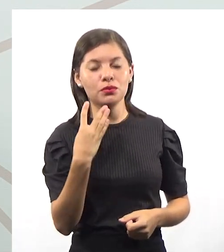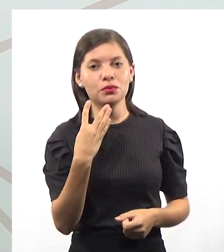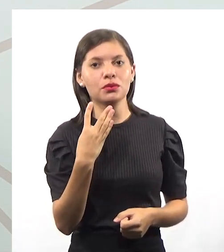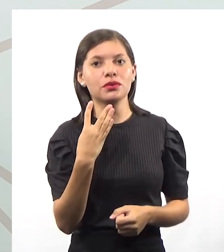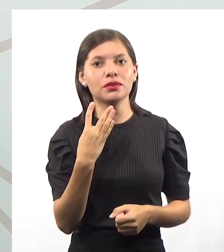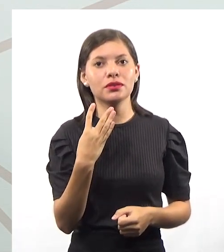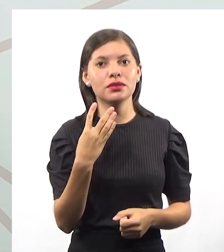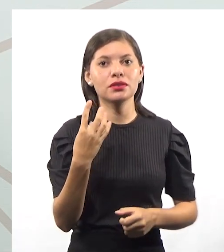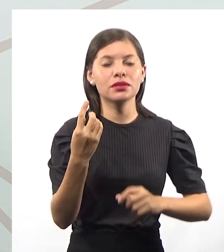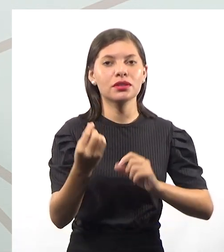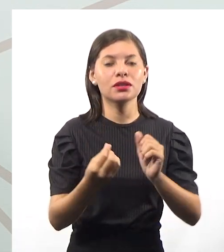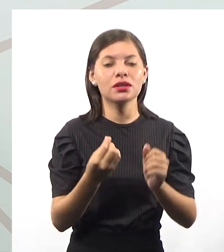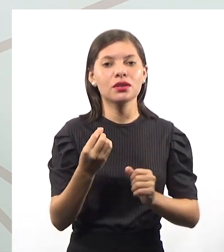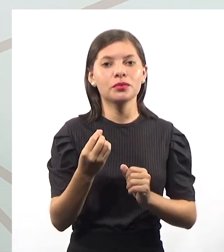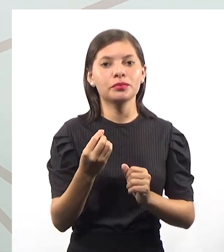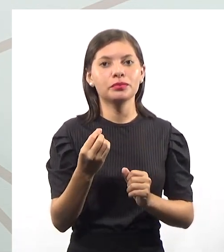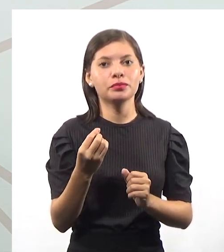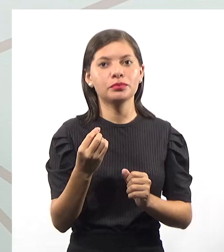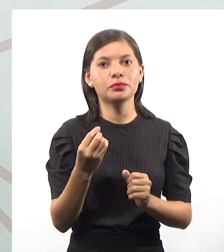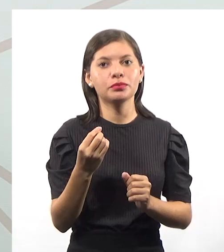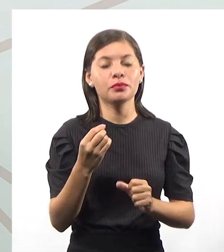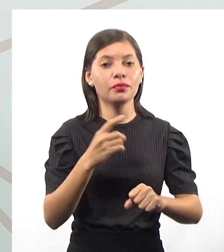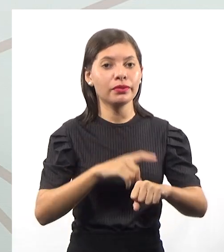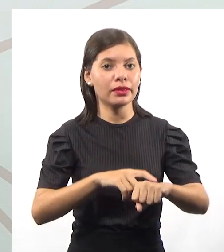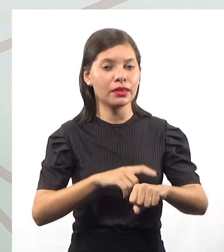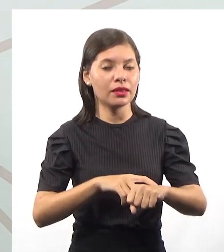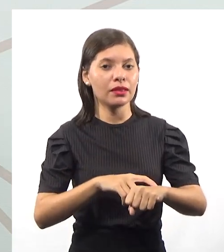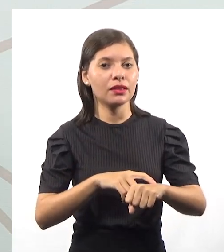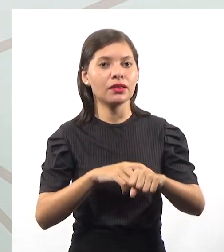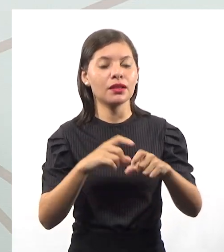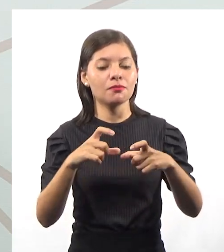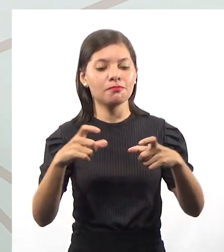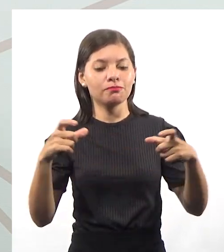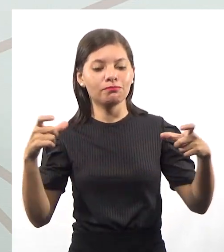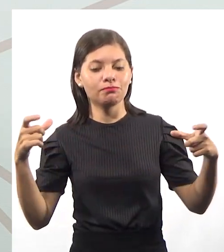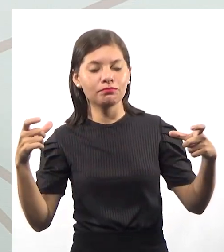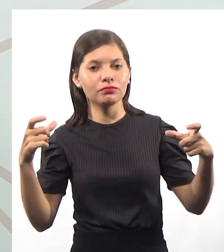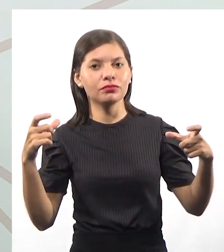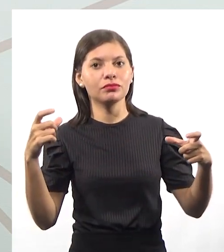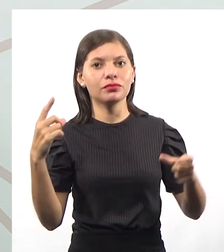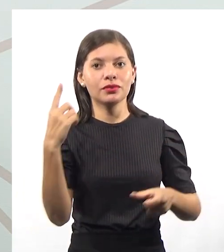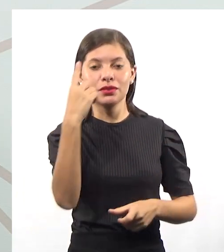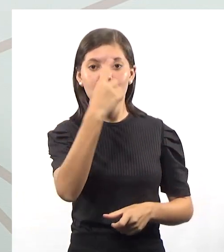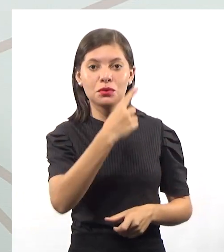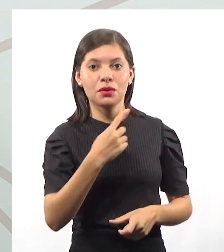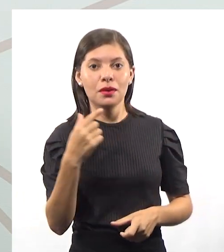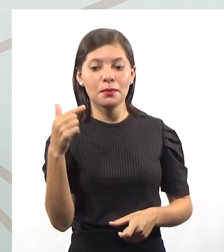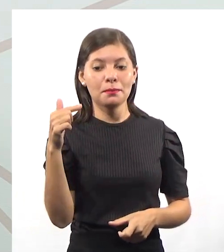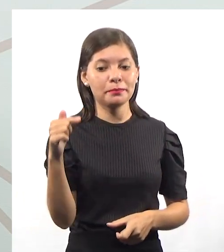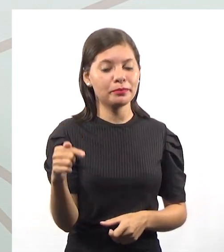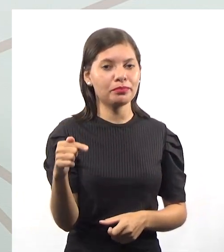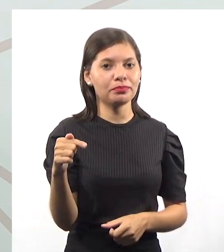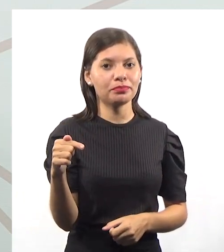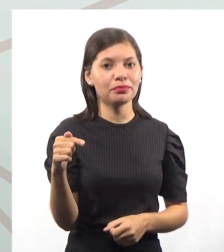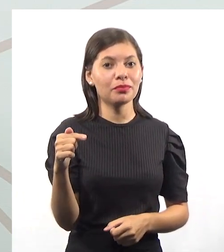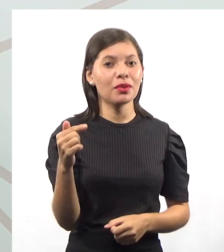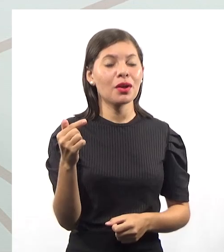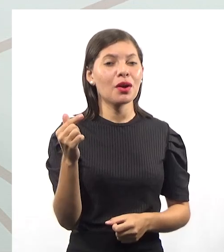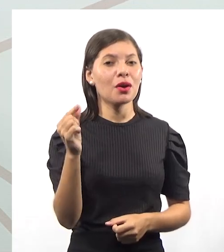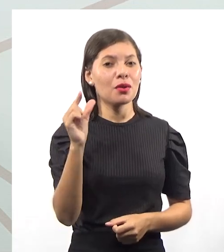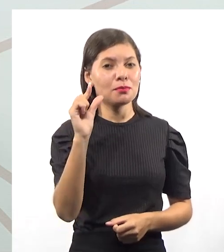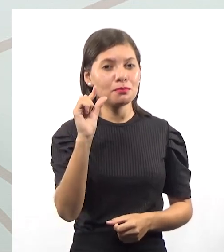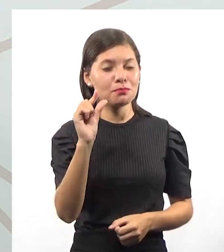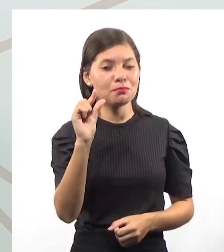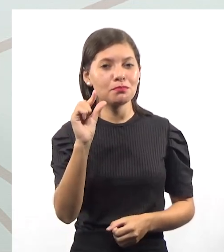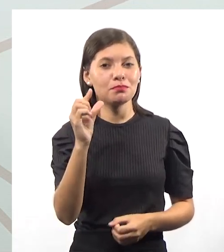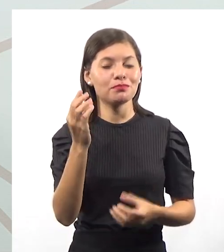do nosso sistema educativo, com a previsão de ampliação dessa carga horária para 7 horas.